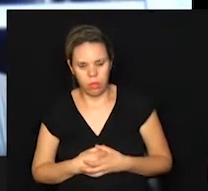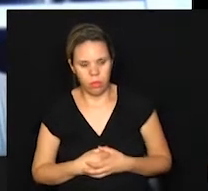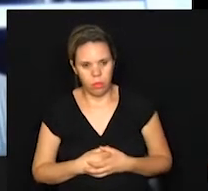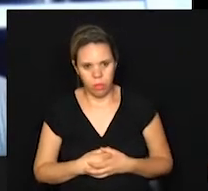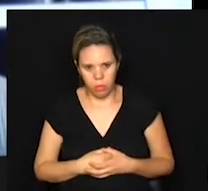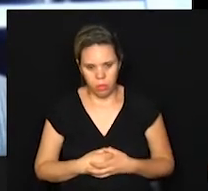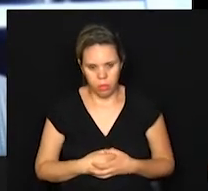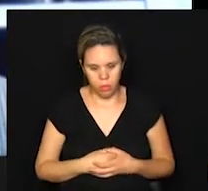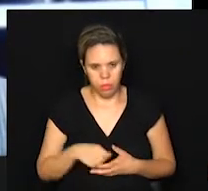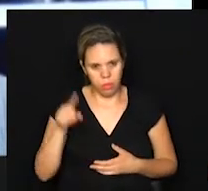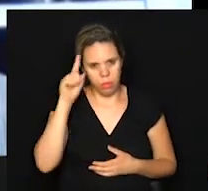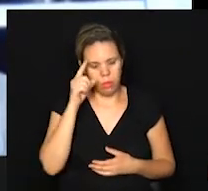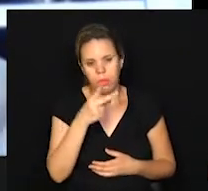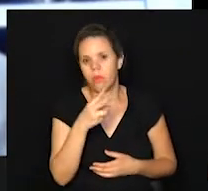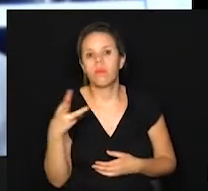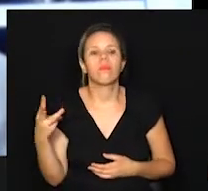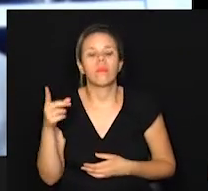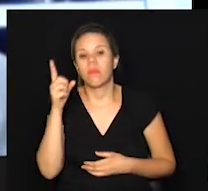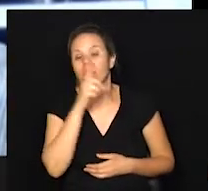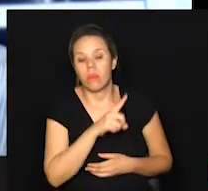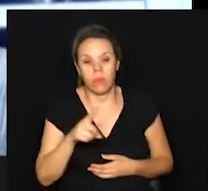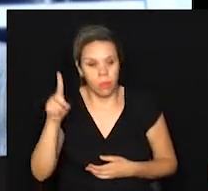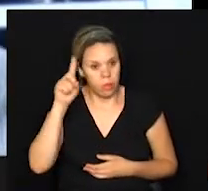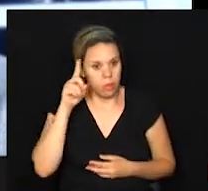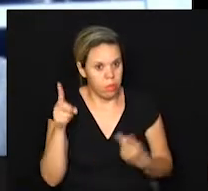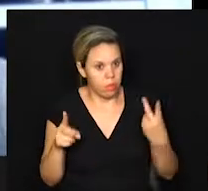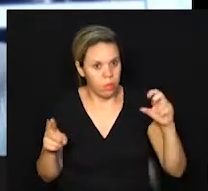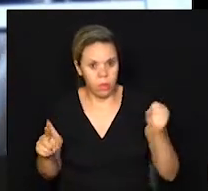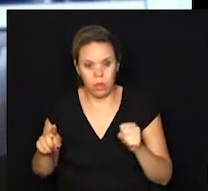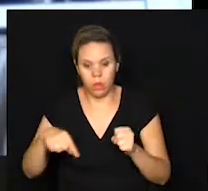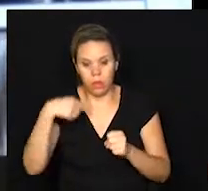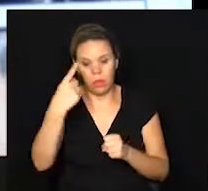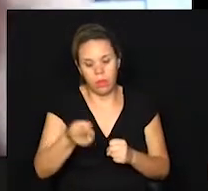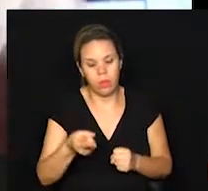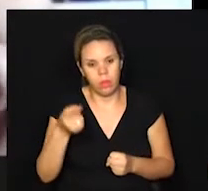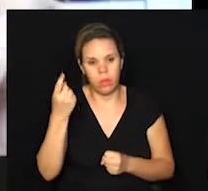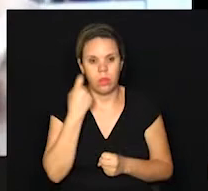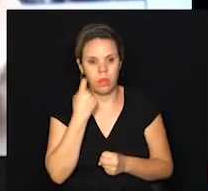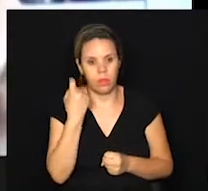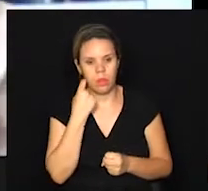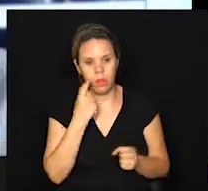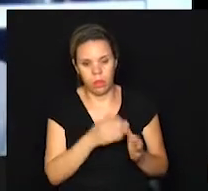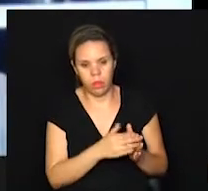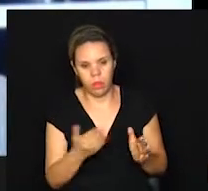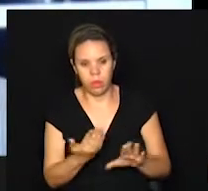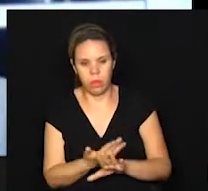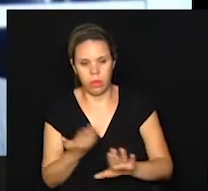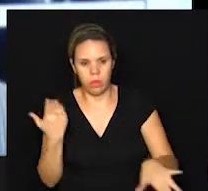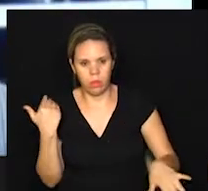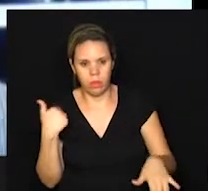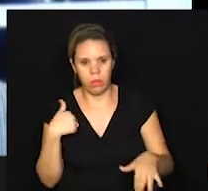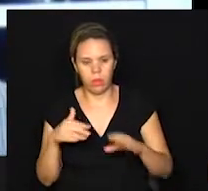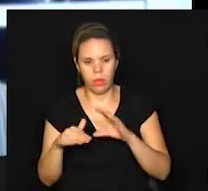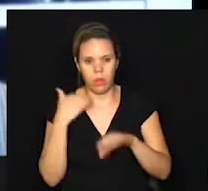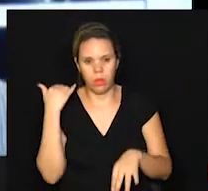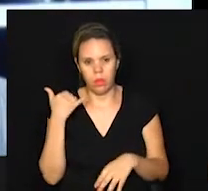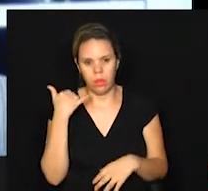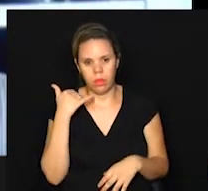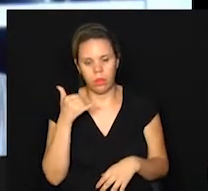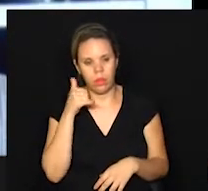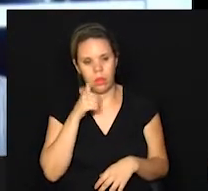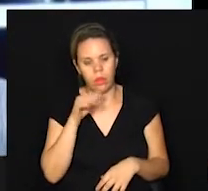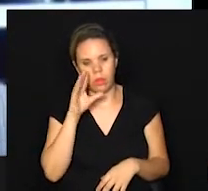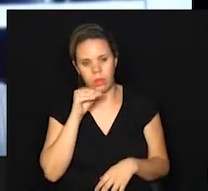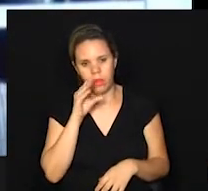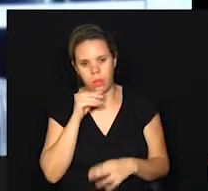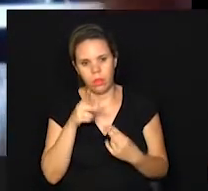Dia 23, domingo. No dia 28, na outra sexta-feira, portanto, no meu período de afastamento, eu recebo uma ligação de uma funcionária da